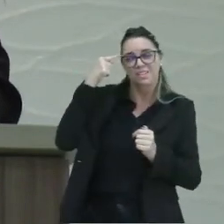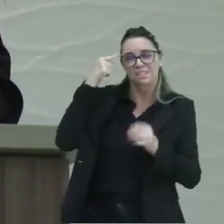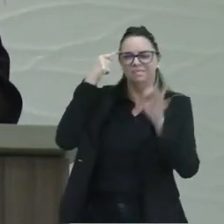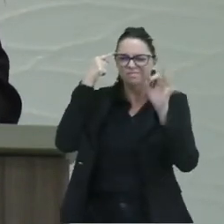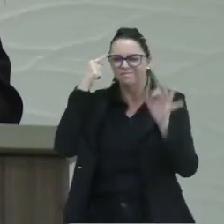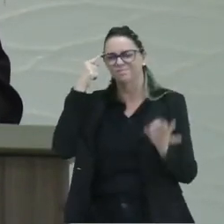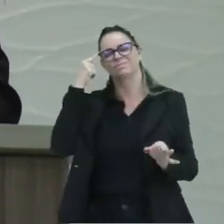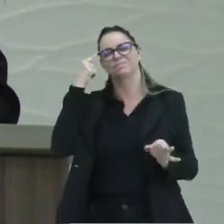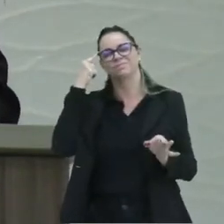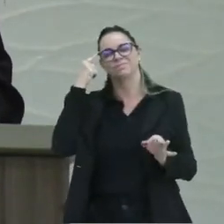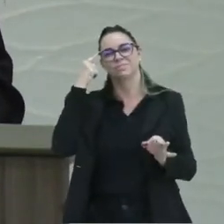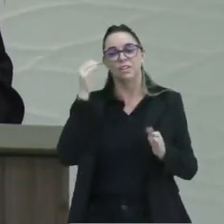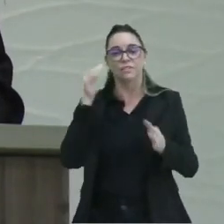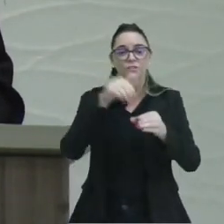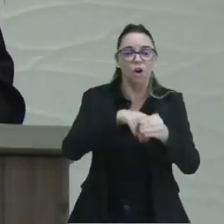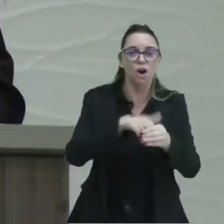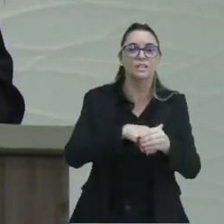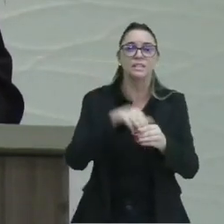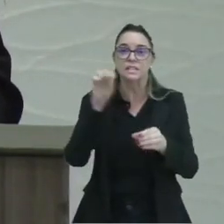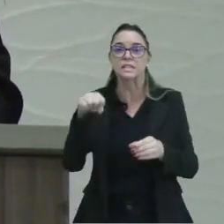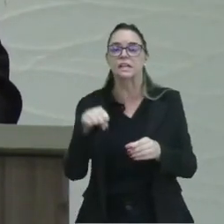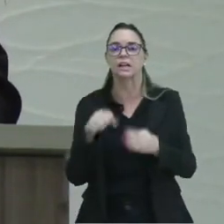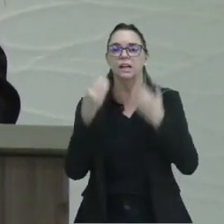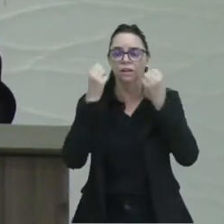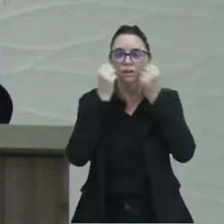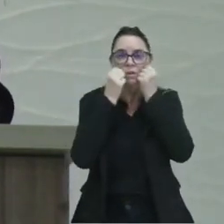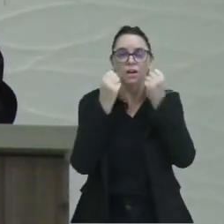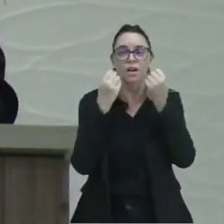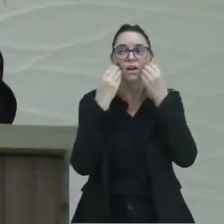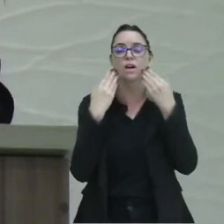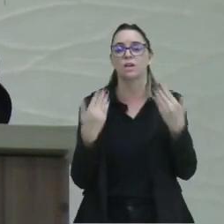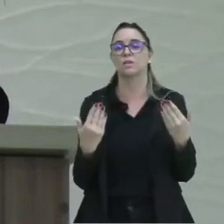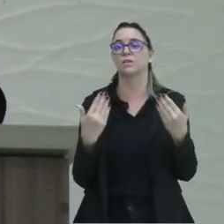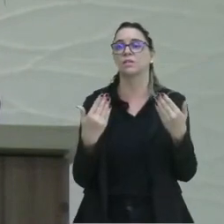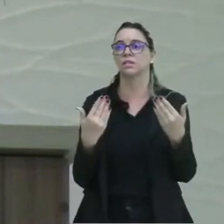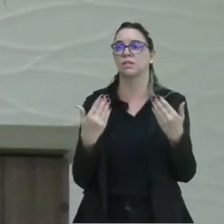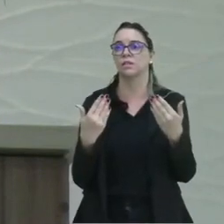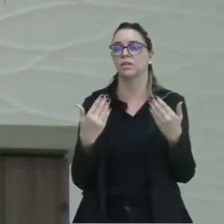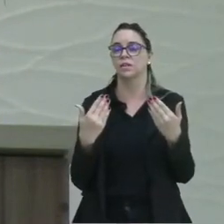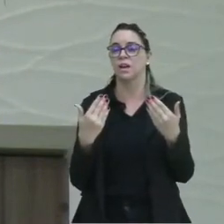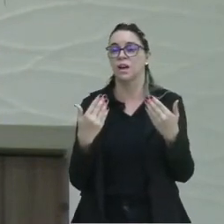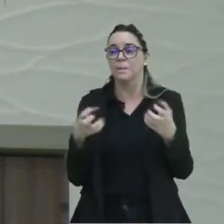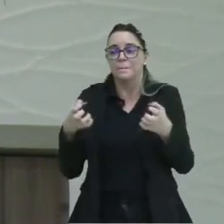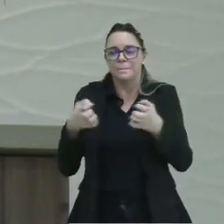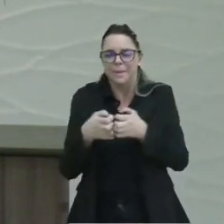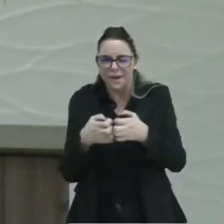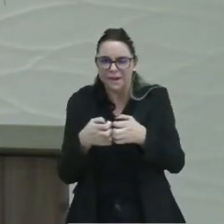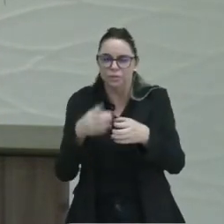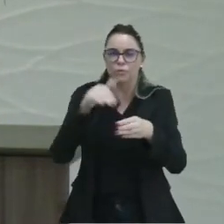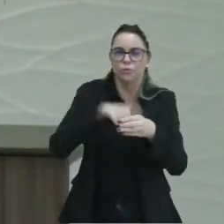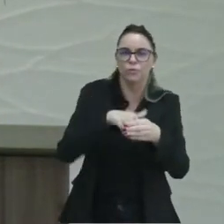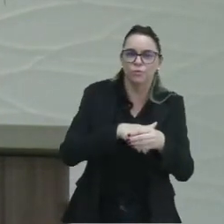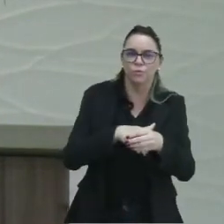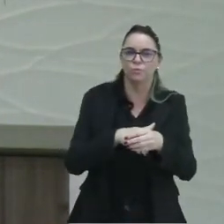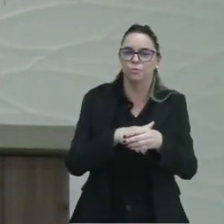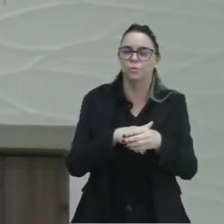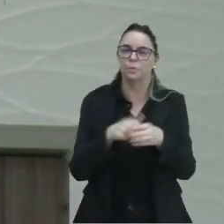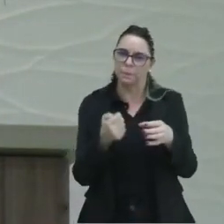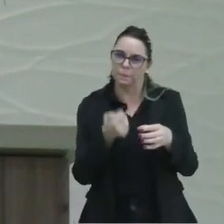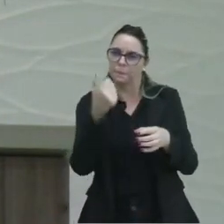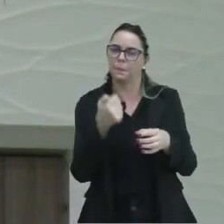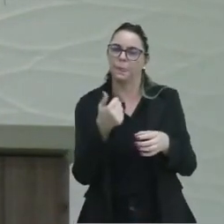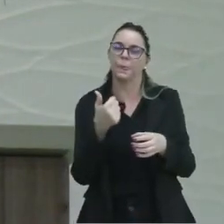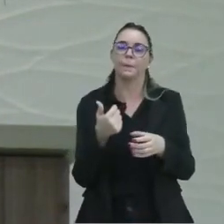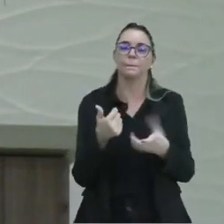e votem na audiência pública. A gente fez audiência pública até aqui do rateio. Fiz uma audiência pública aqui bem pertinho da eleição, do rateio